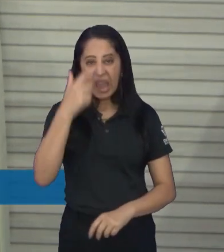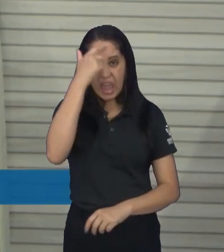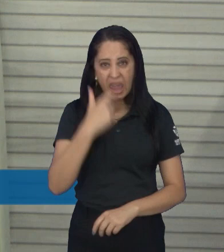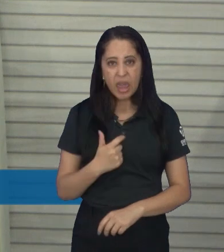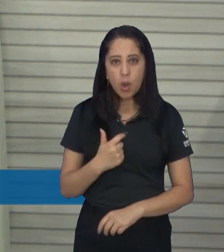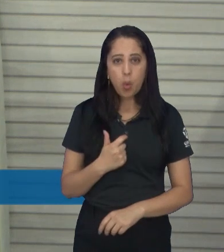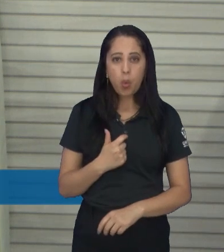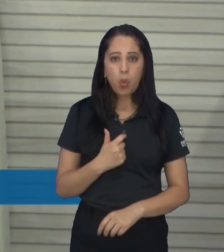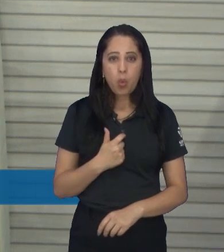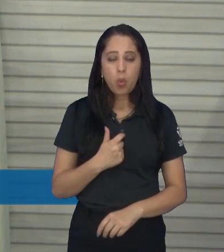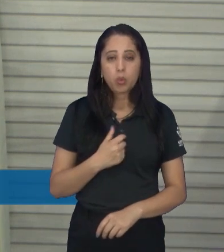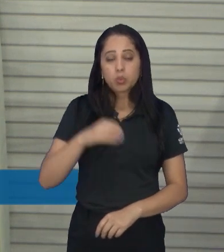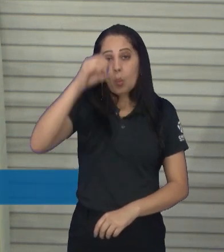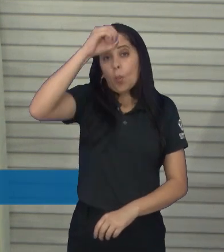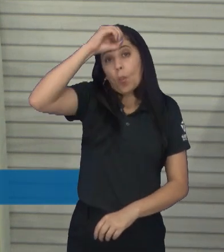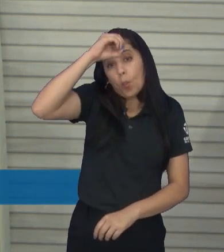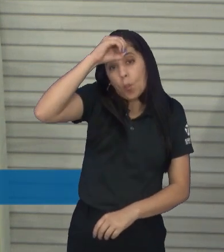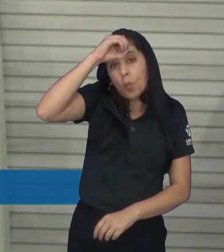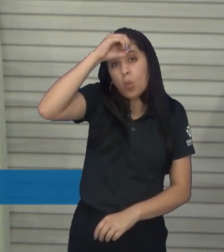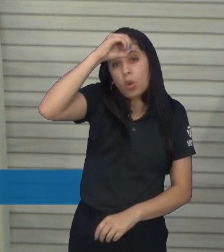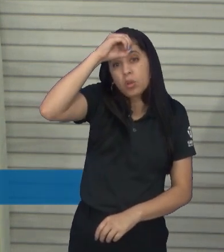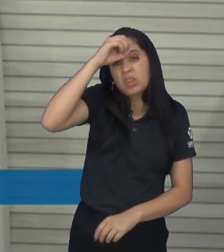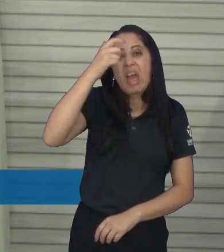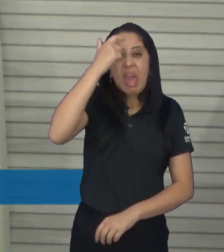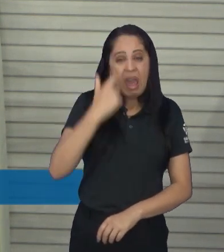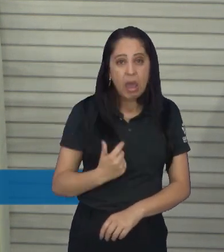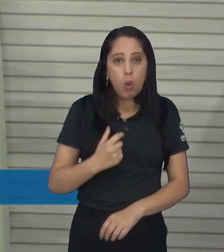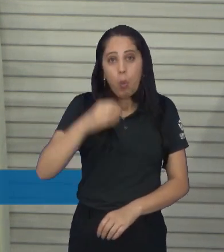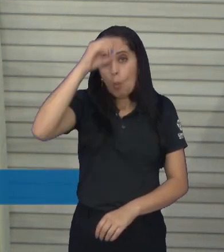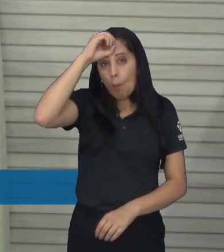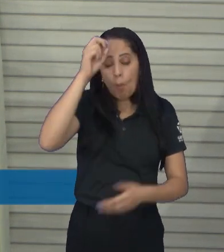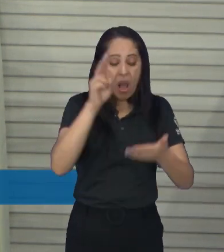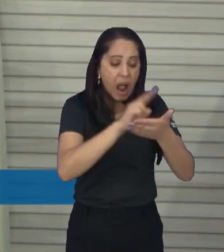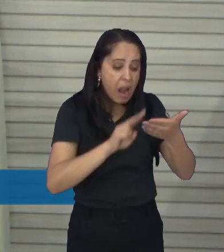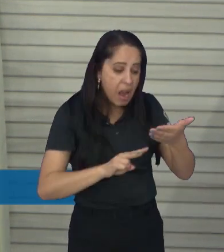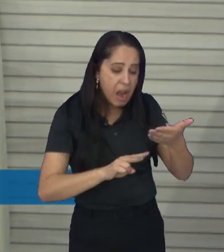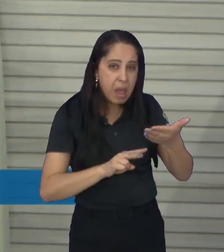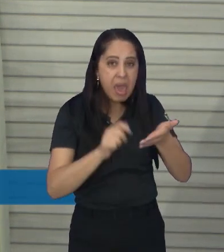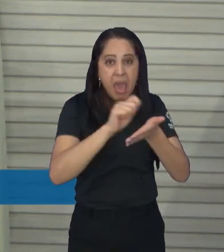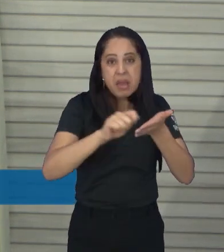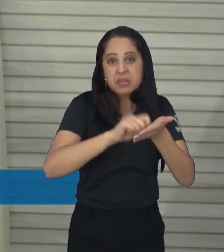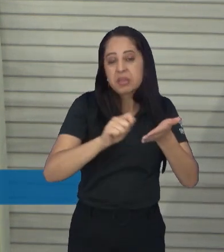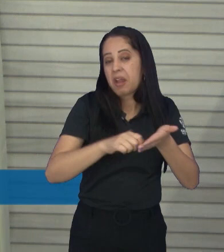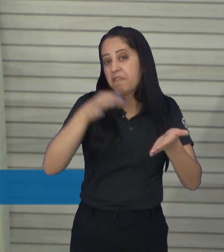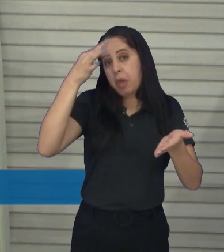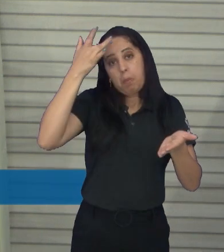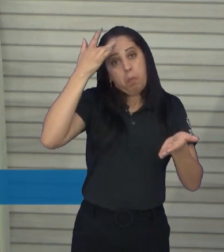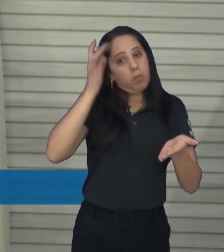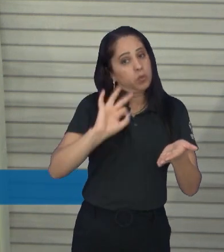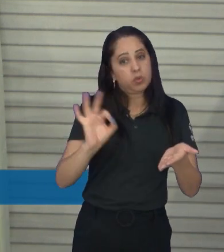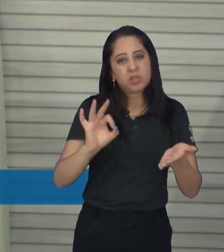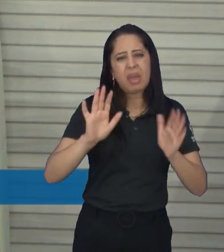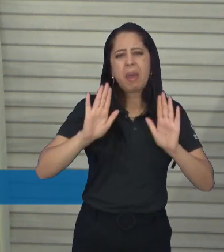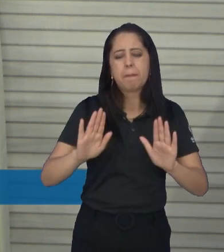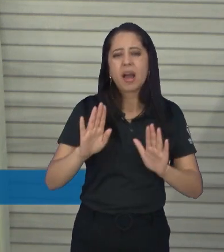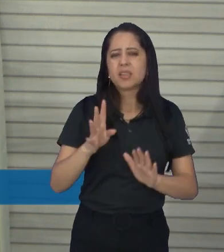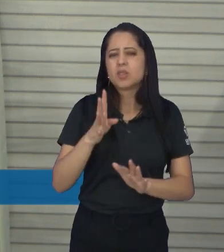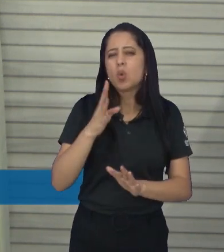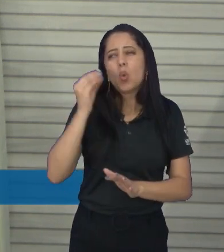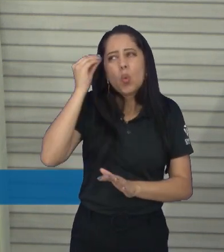falar porque eu sou muito analfabeto e eu acho que eu tenho um pouquinho de conhecimento